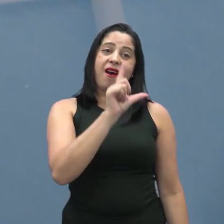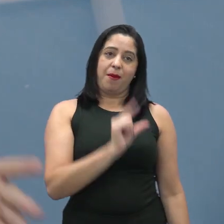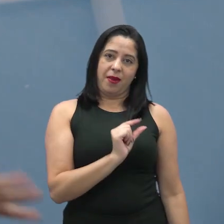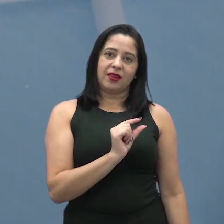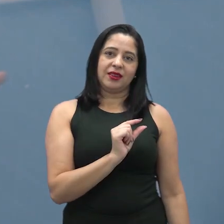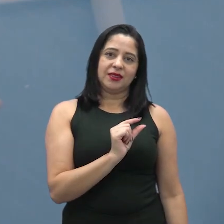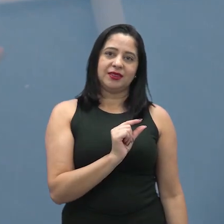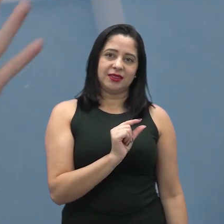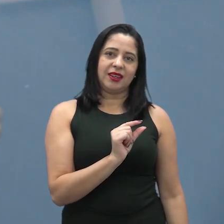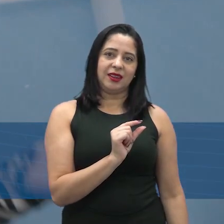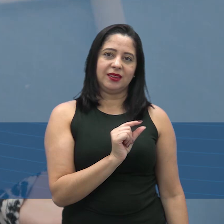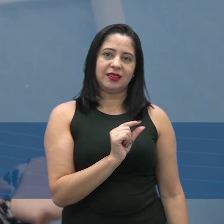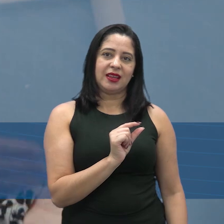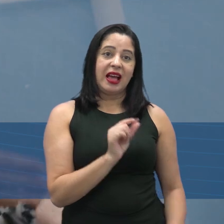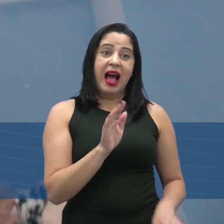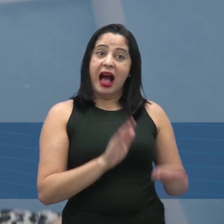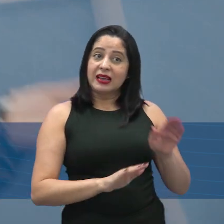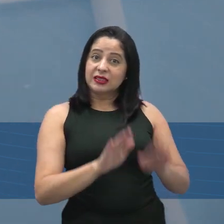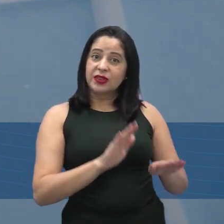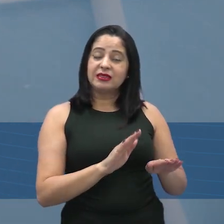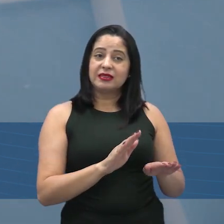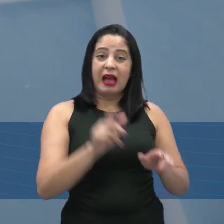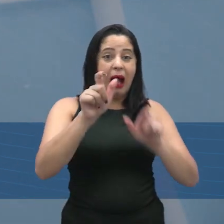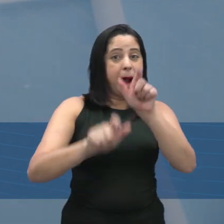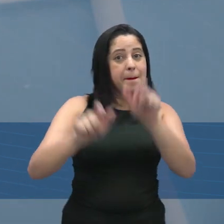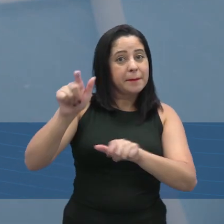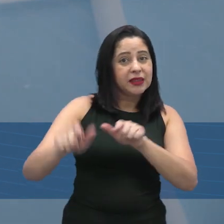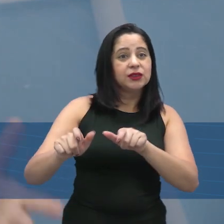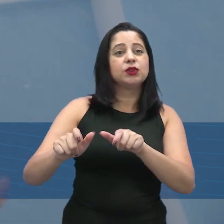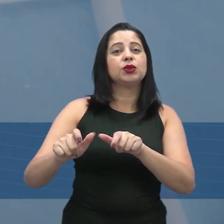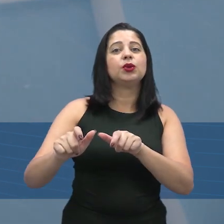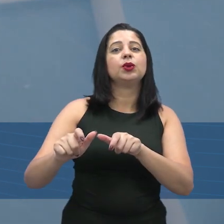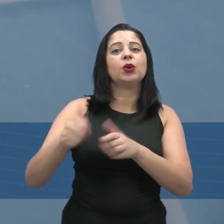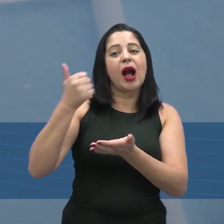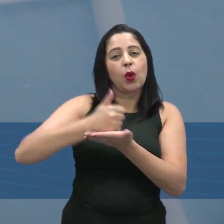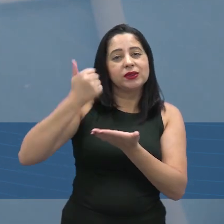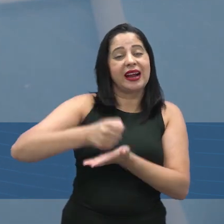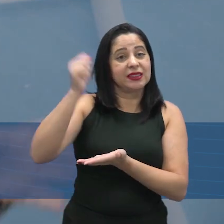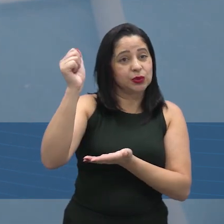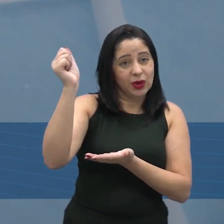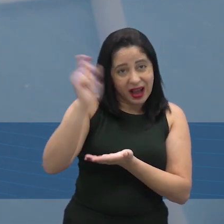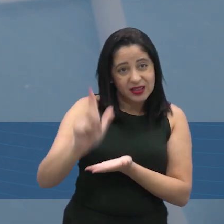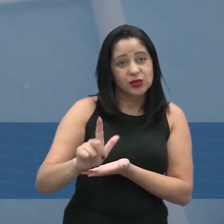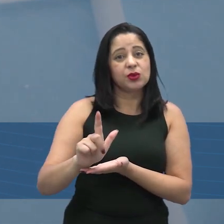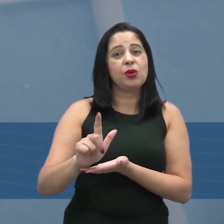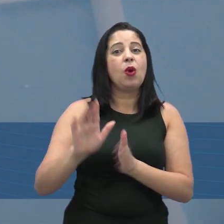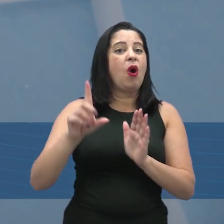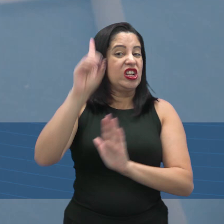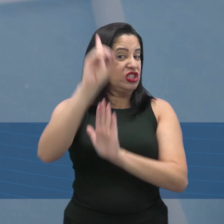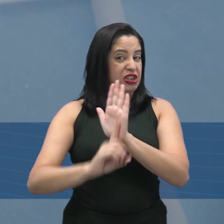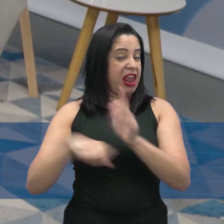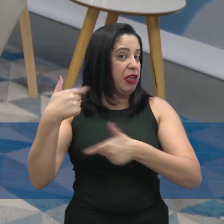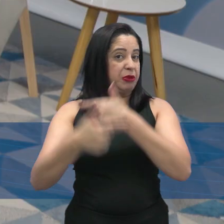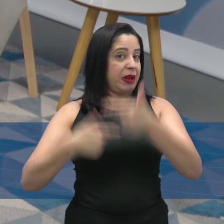muitas vezes a pessoa é um CLT, né, a maioria, só que com uma renda bem menor e também sem direitos